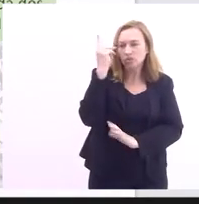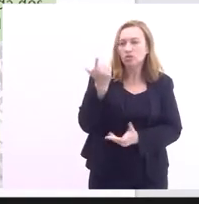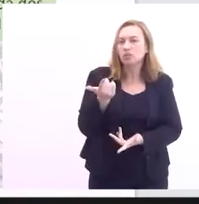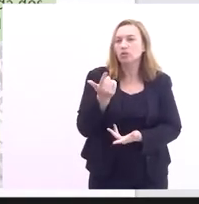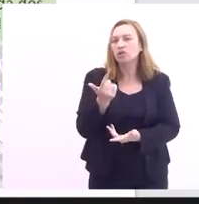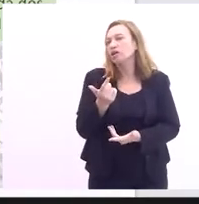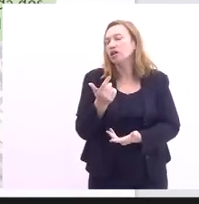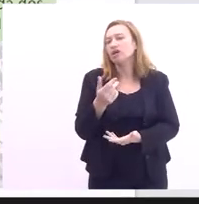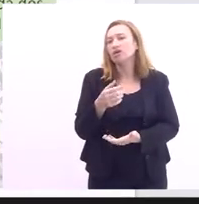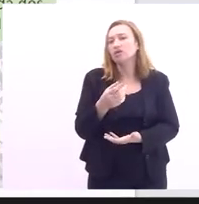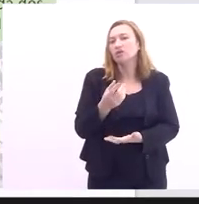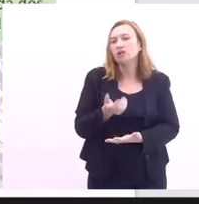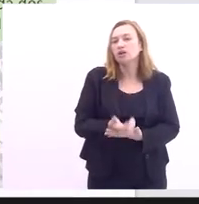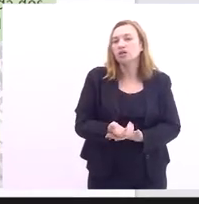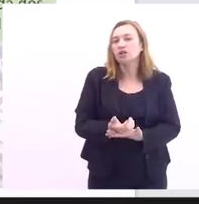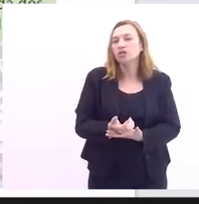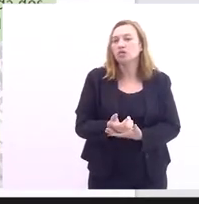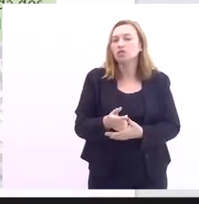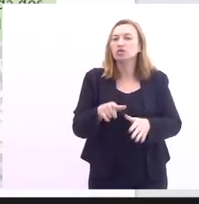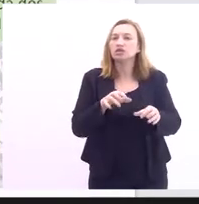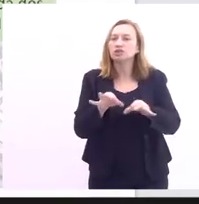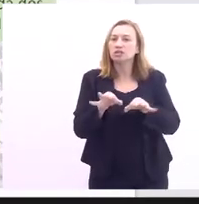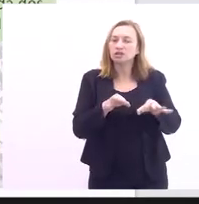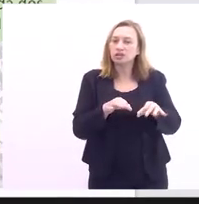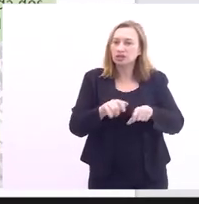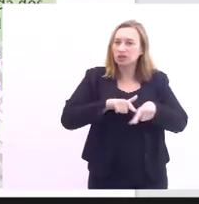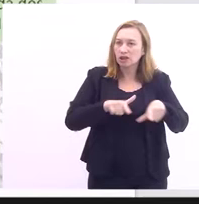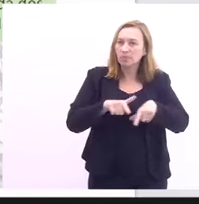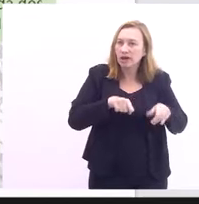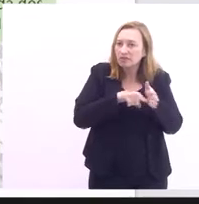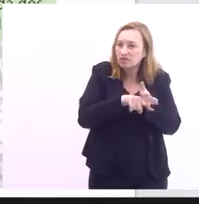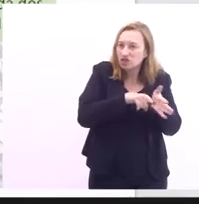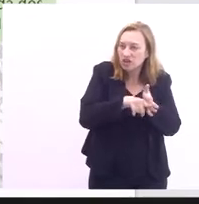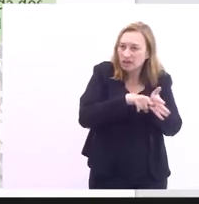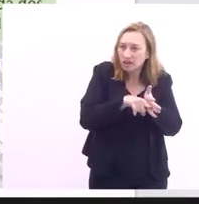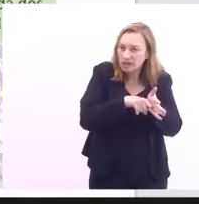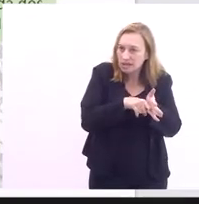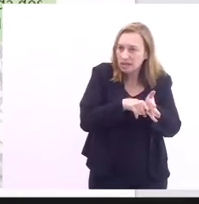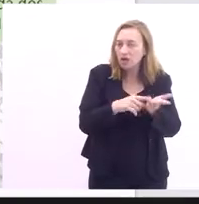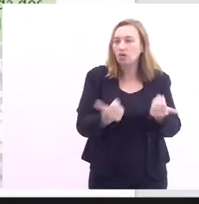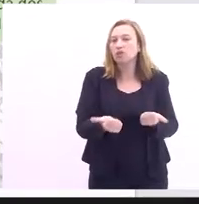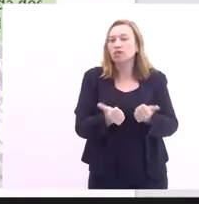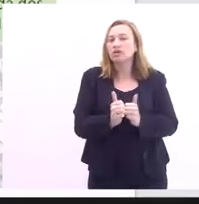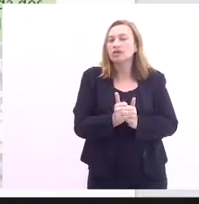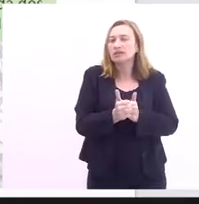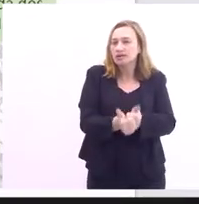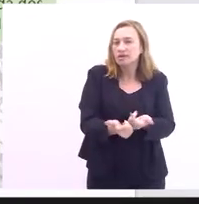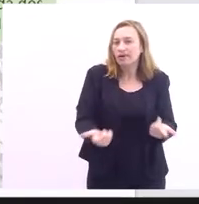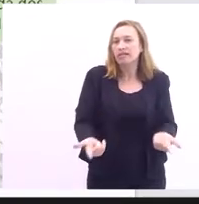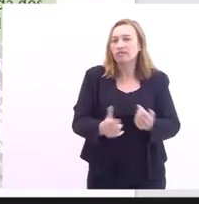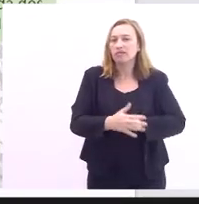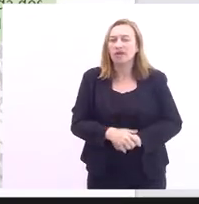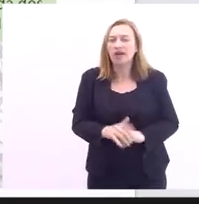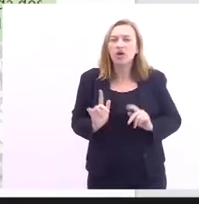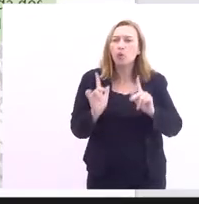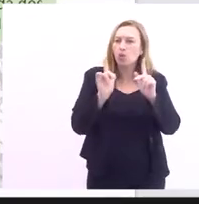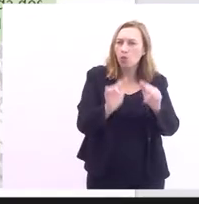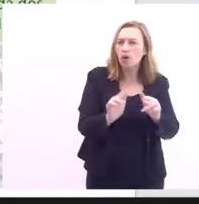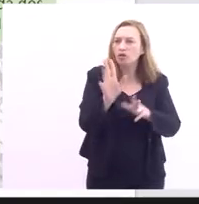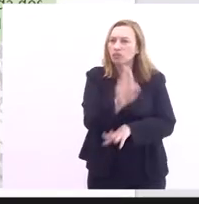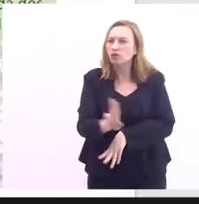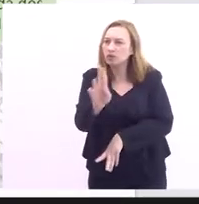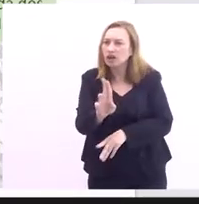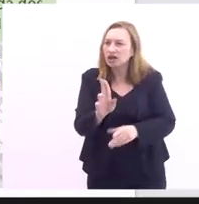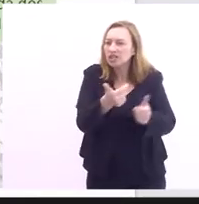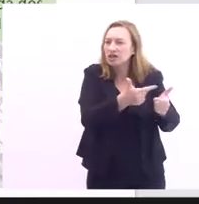trabalha num modo de fiscalização responsiva, onde a gente segue uma pirâmide compliance, a mesma que é utilizada em